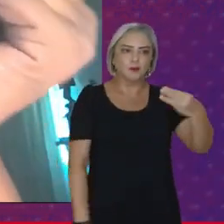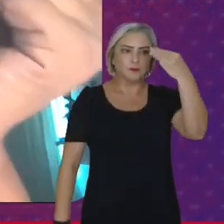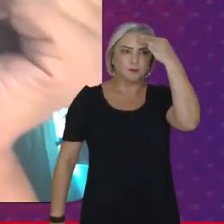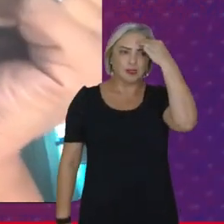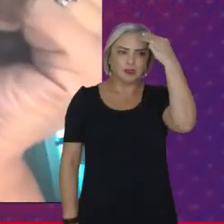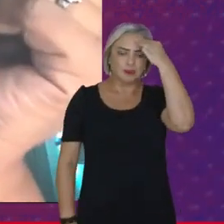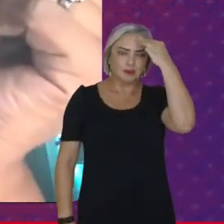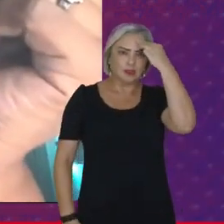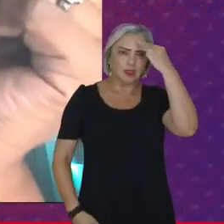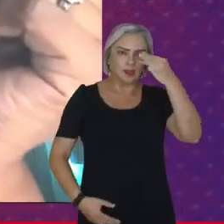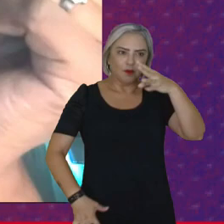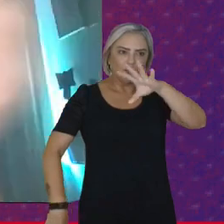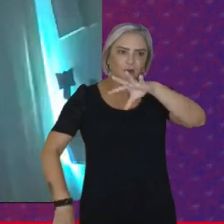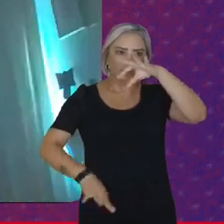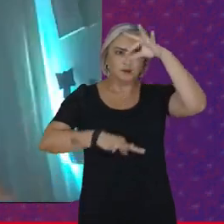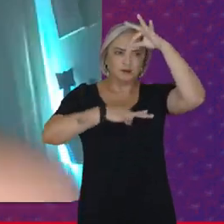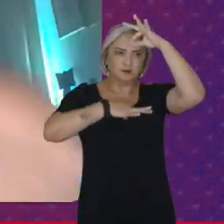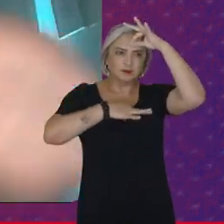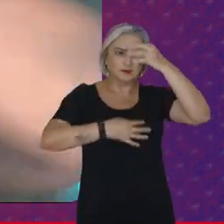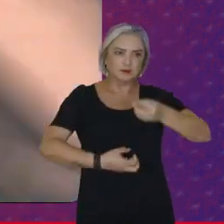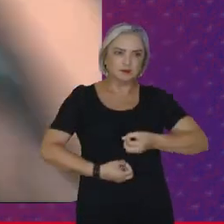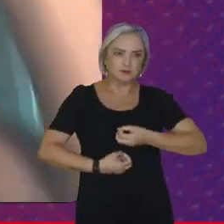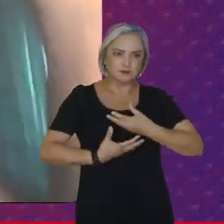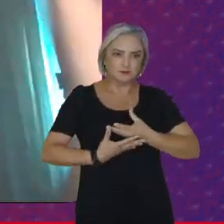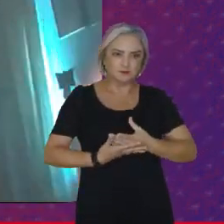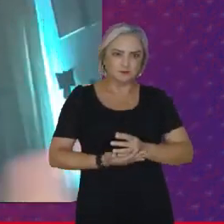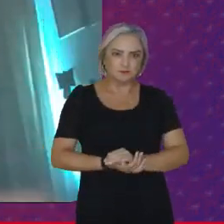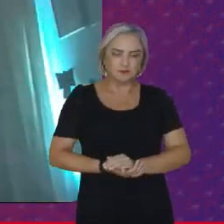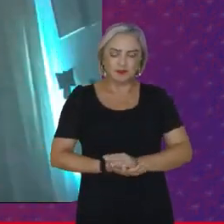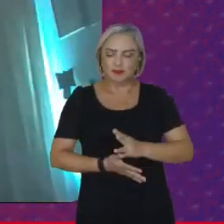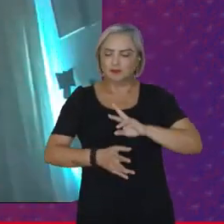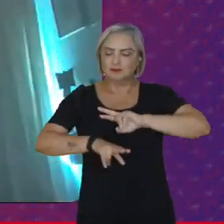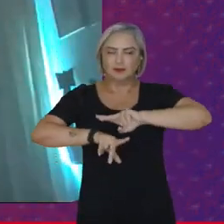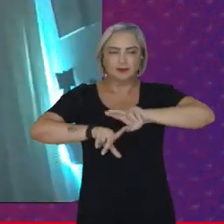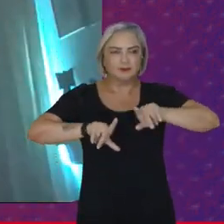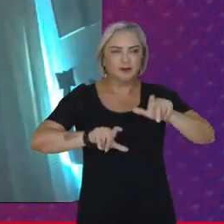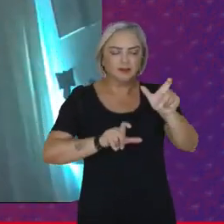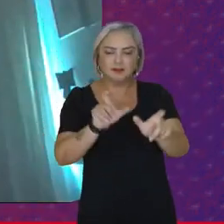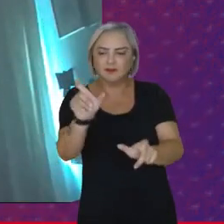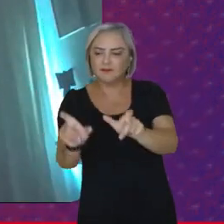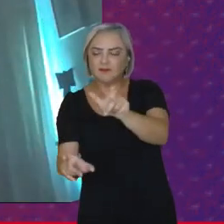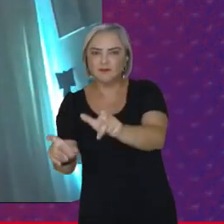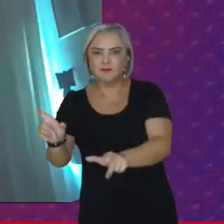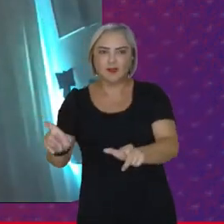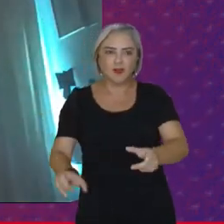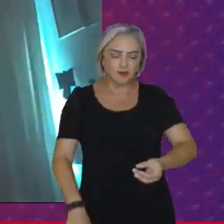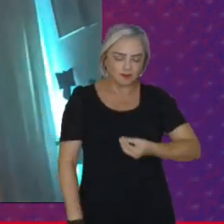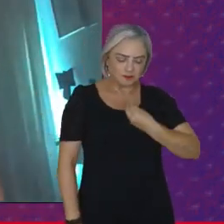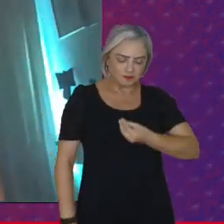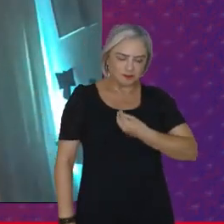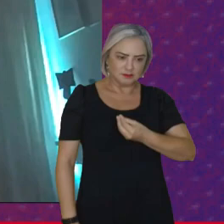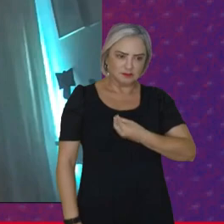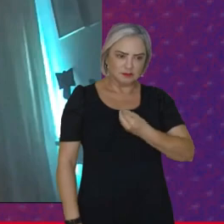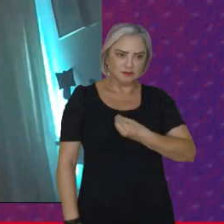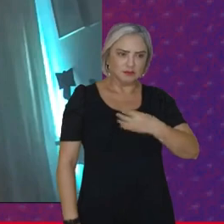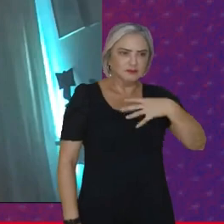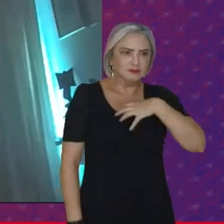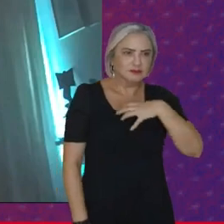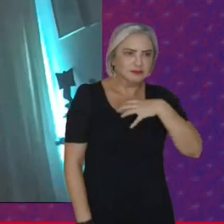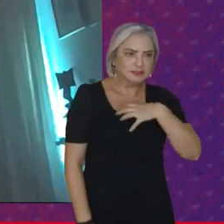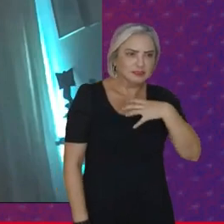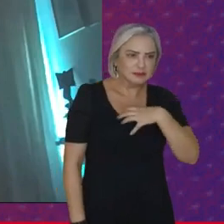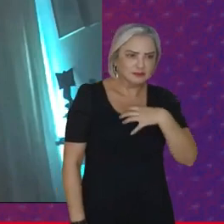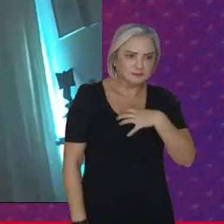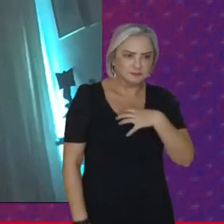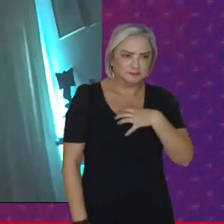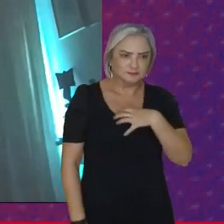e espiritual, nas suas diversas formas de ser, de sentir, de